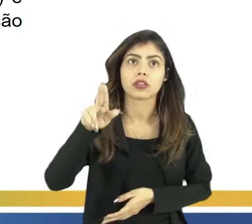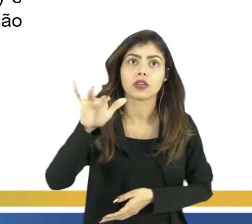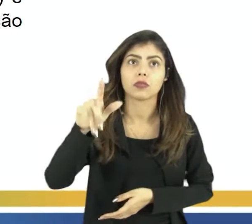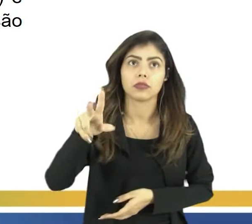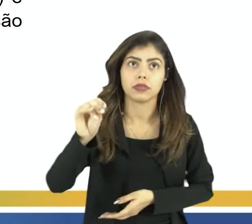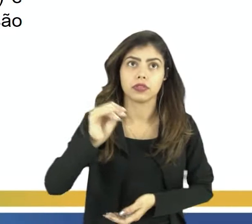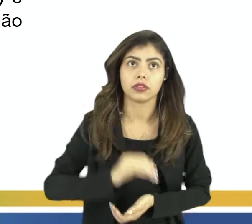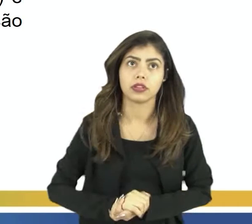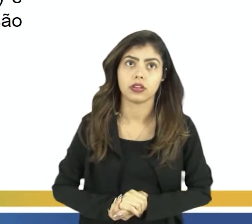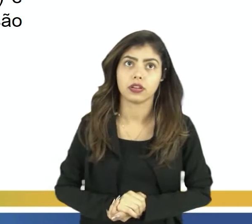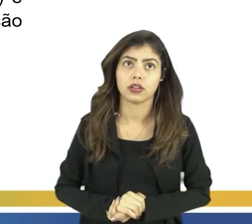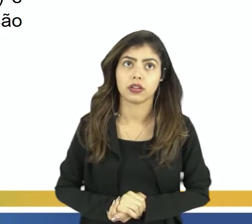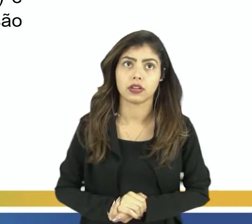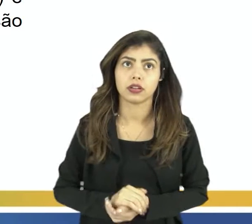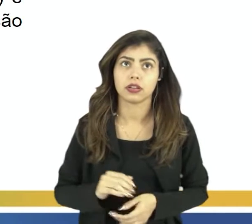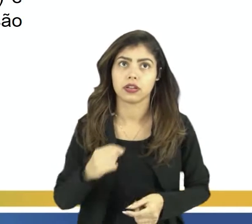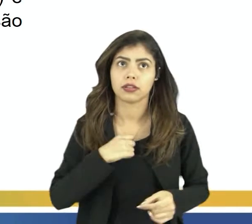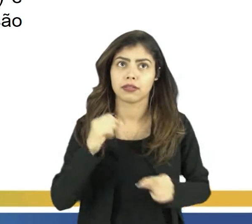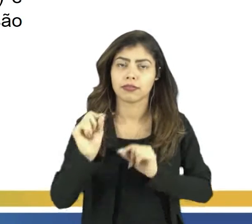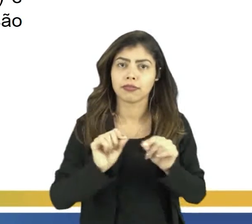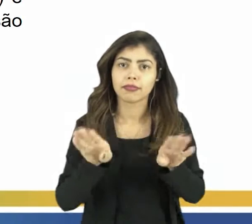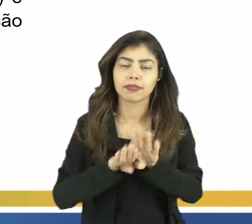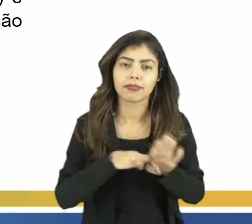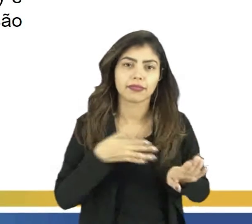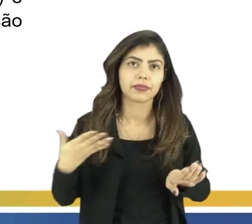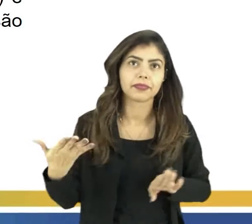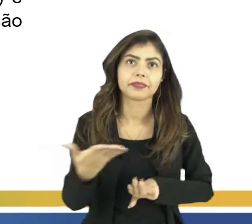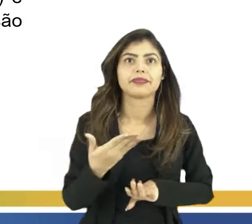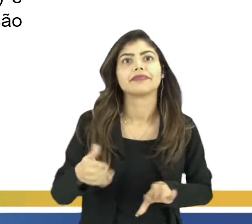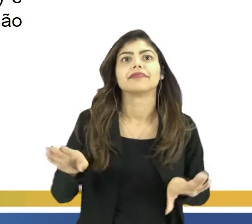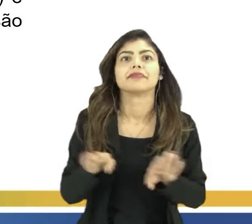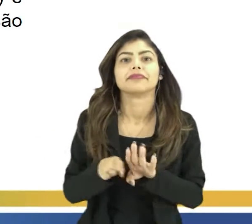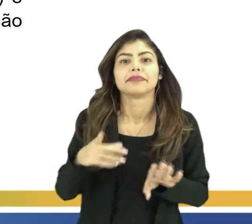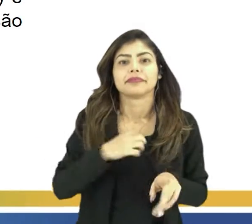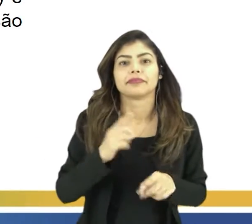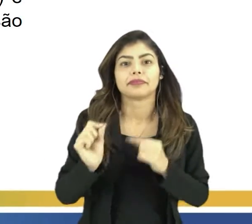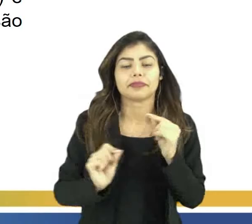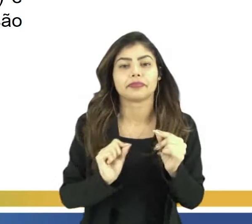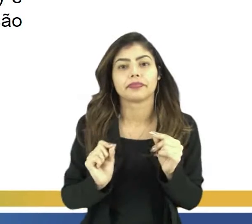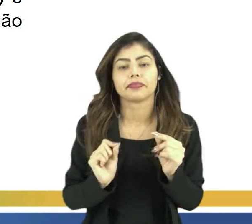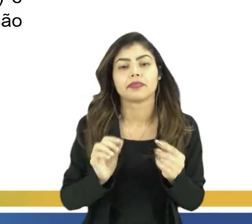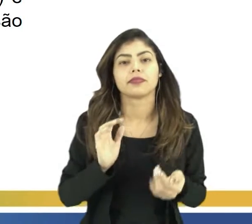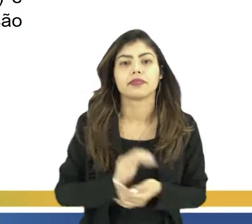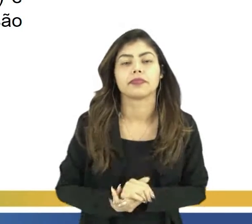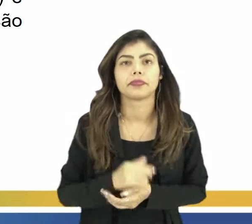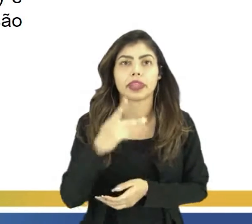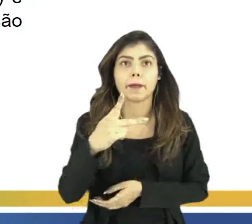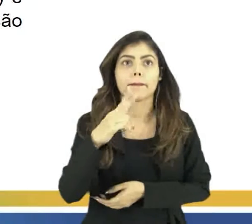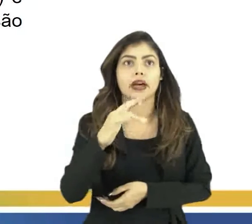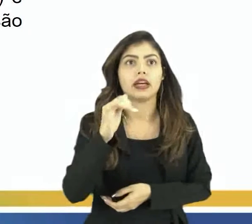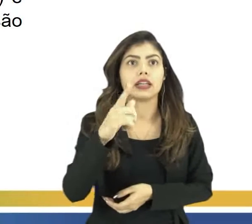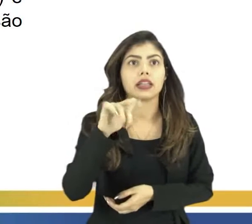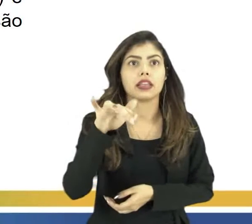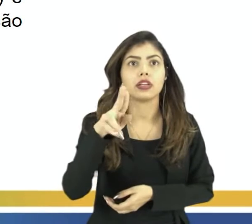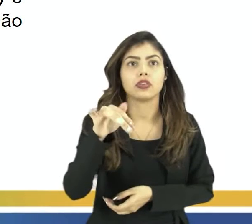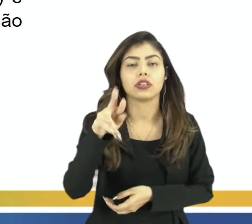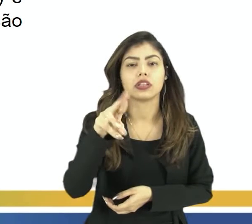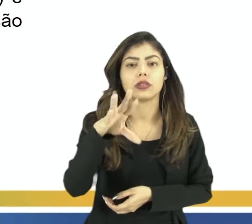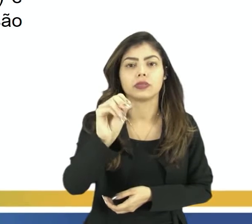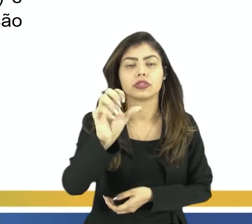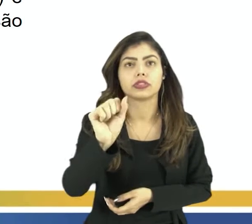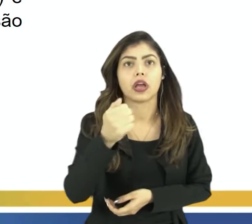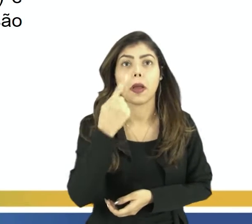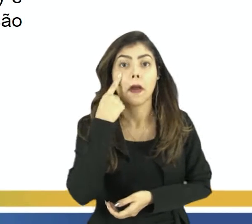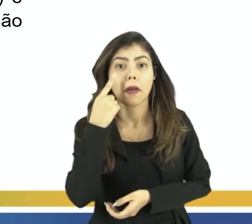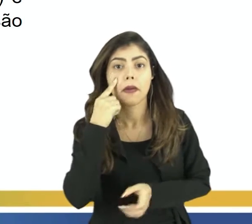que é um prisma oblíquo, onde as bases cujas laterais são paralelogramos. Nós podemos observar aí pelo